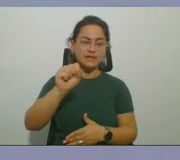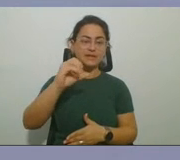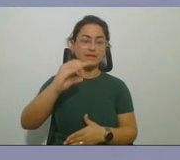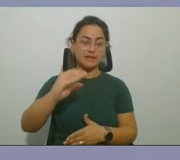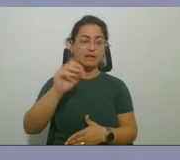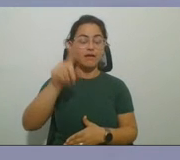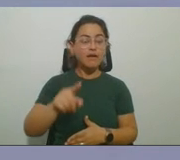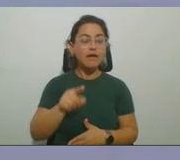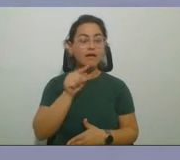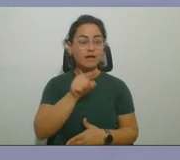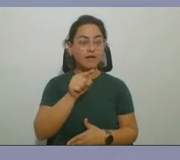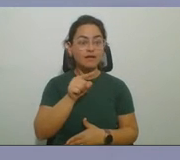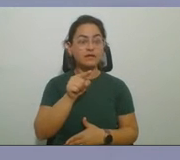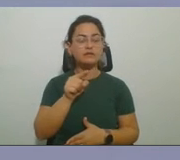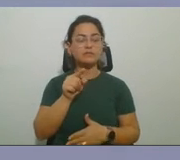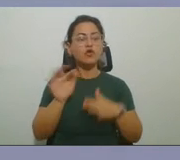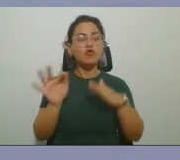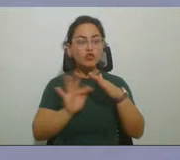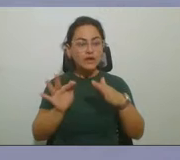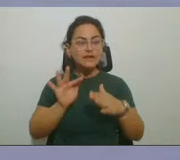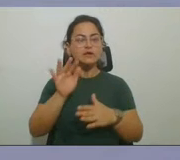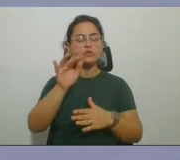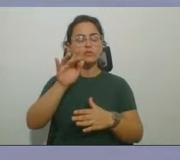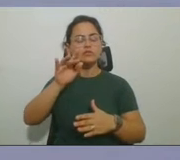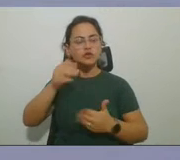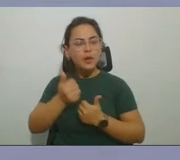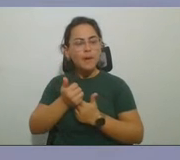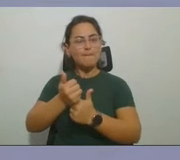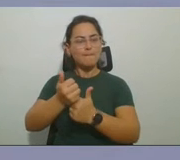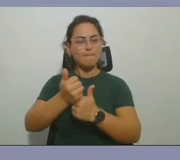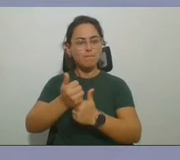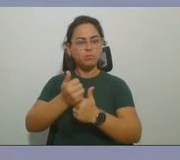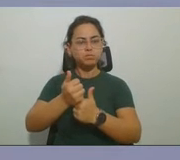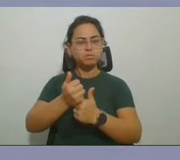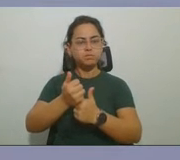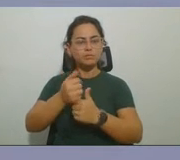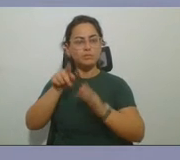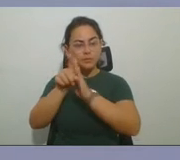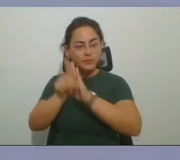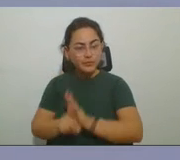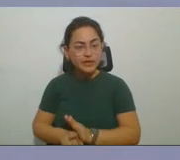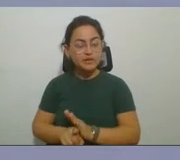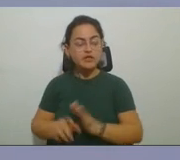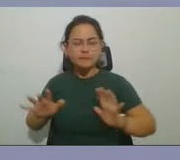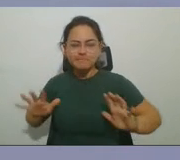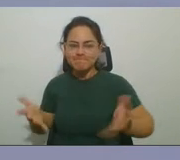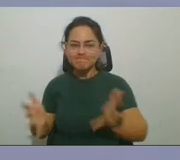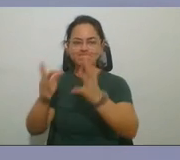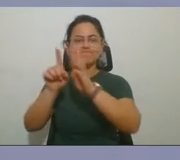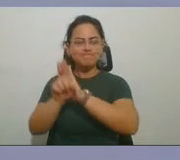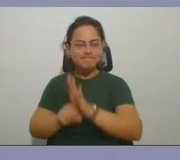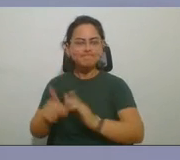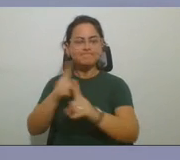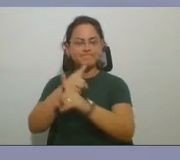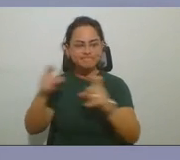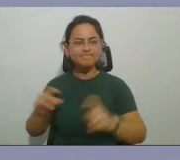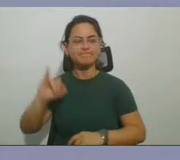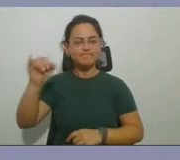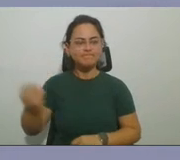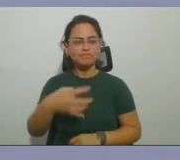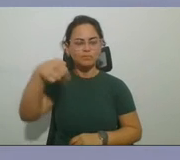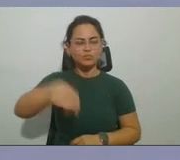Pesquisa e Inovação do Estado de Santa Catarina, pelo incentivo à pesquisa, à ciência e inovação em nosso